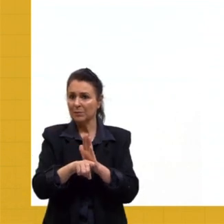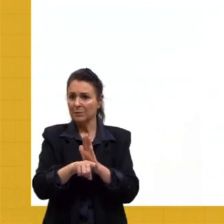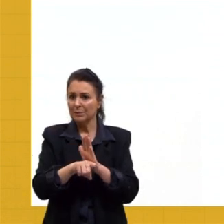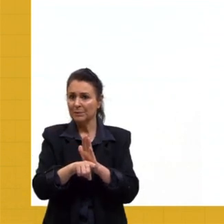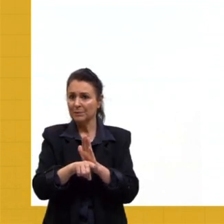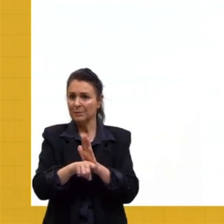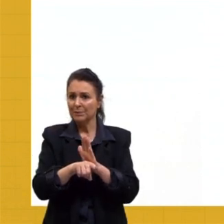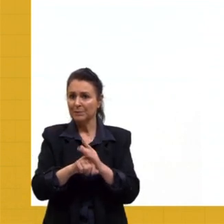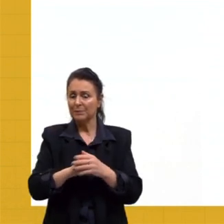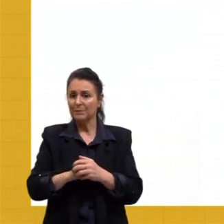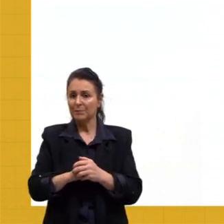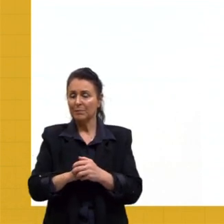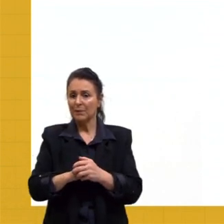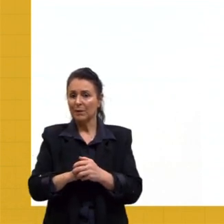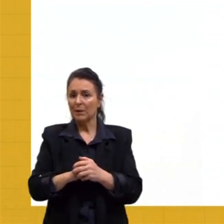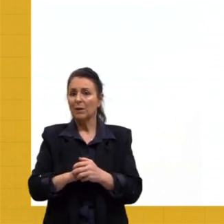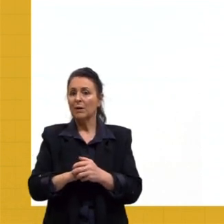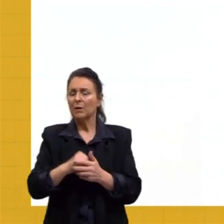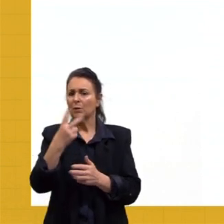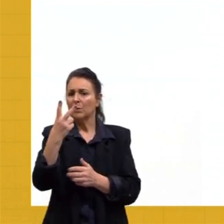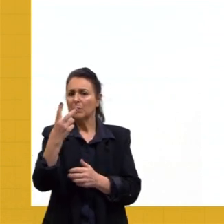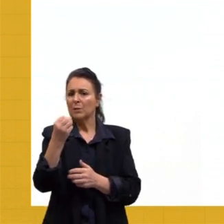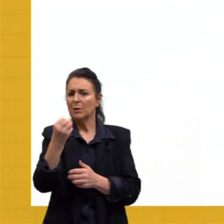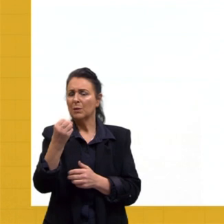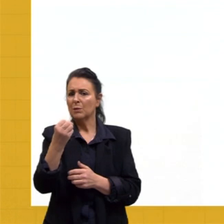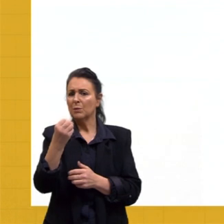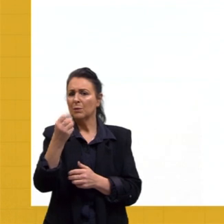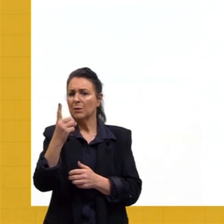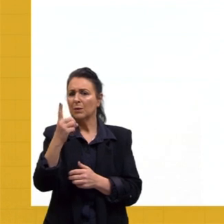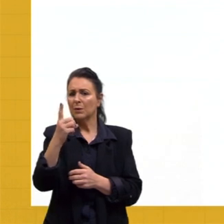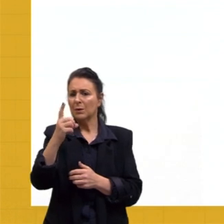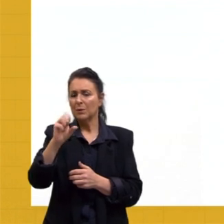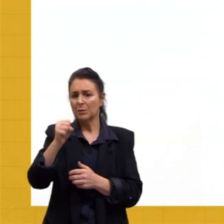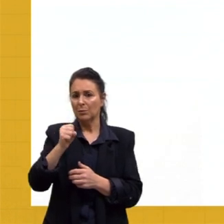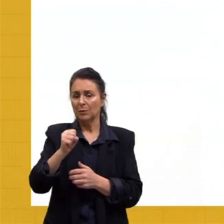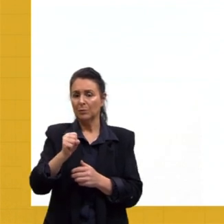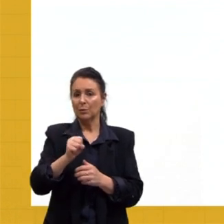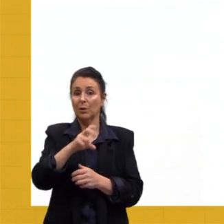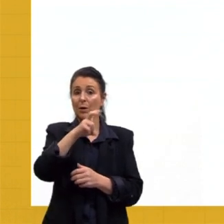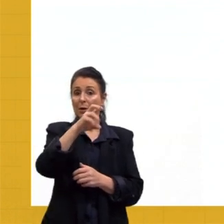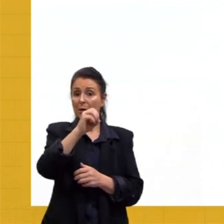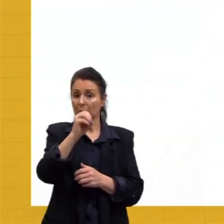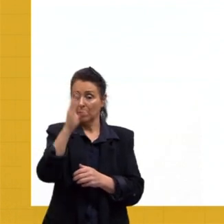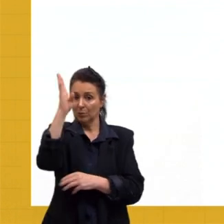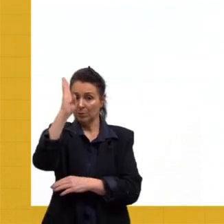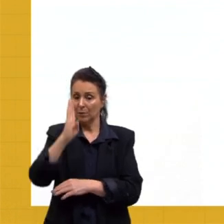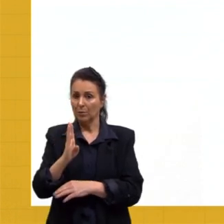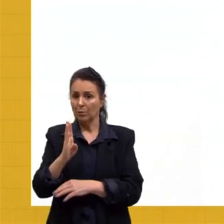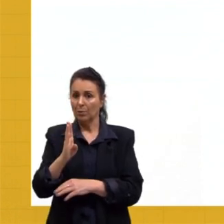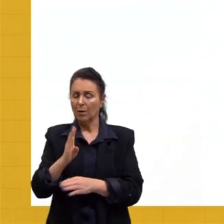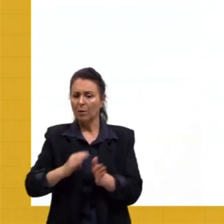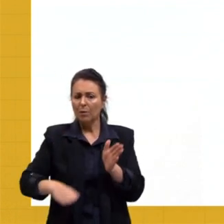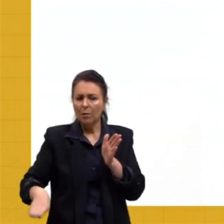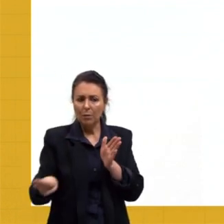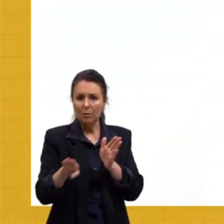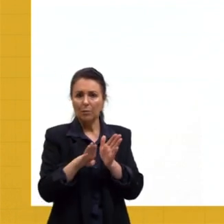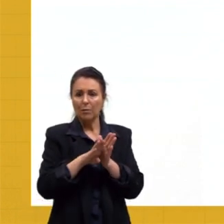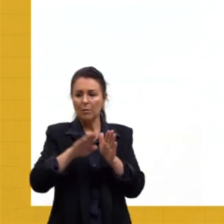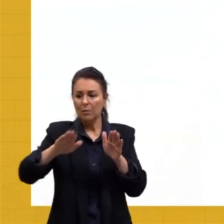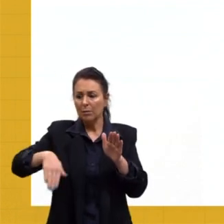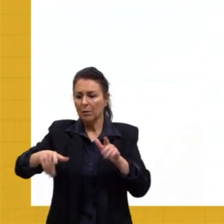né aqui que caiu no ENEM 2018 ao longo dos últimos 500 anos o Brasil viu suas fronteiras do